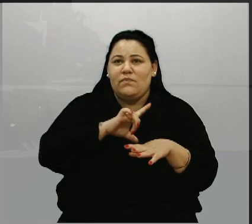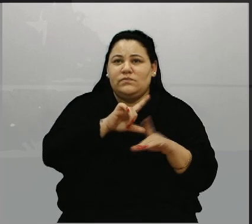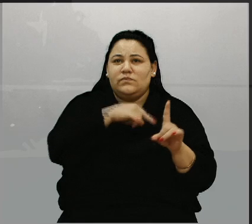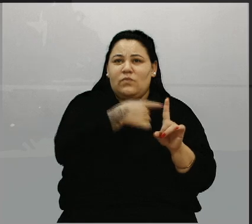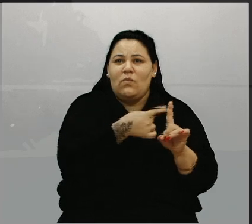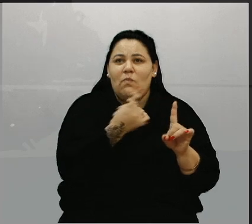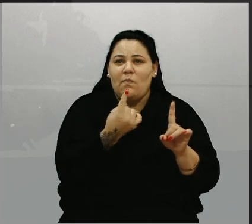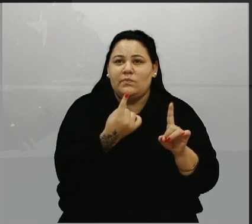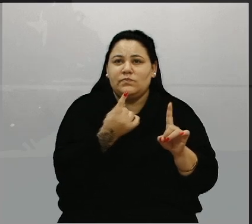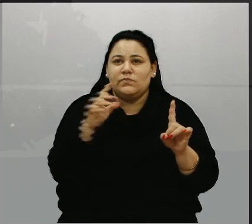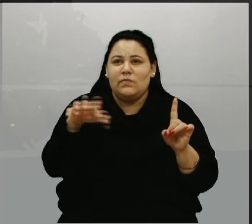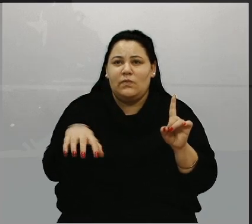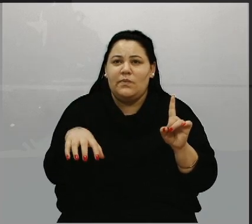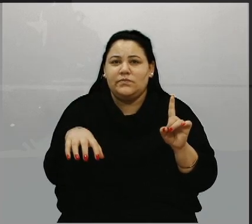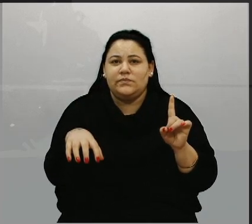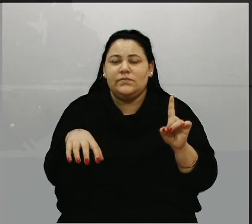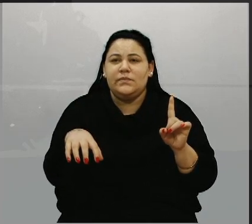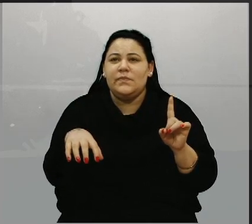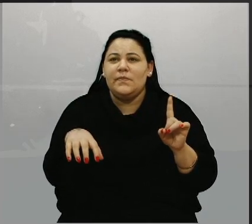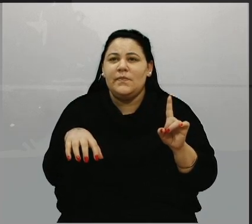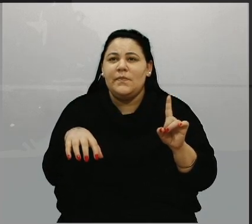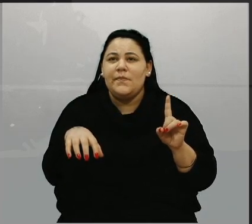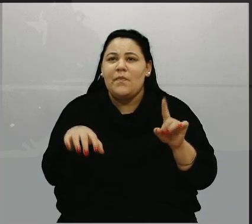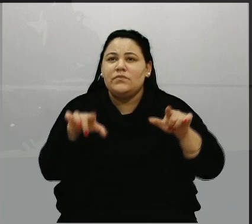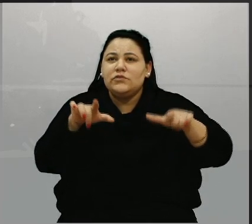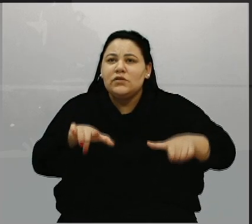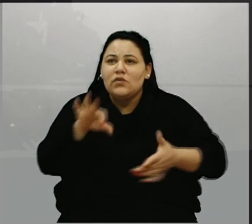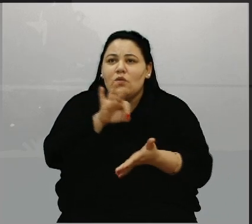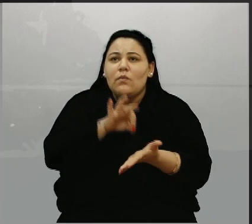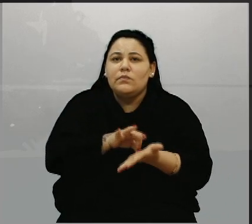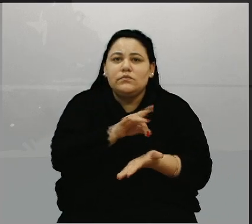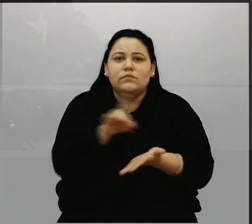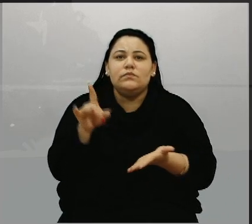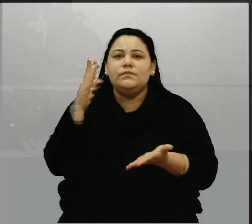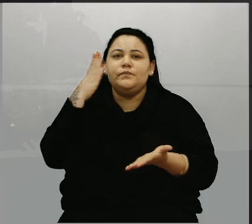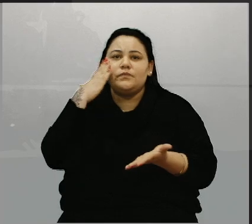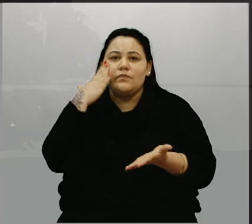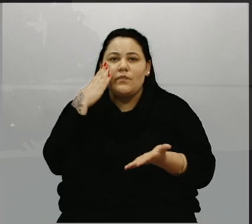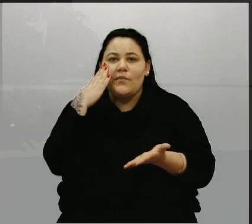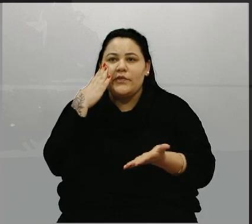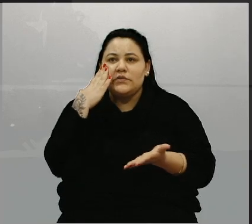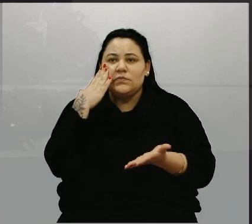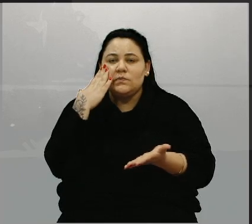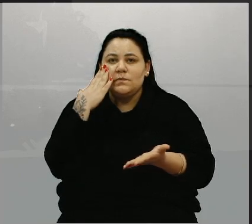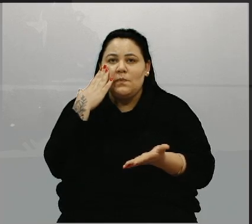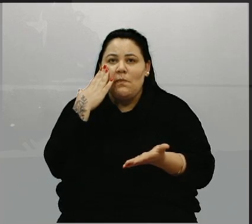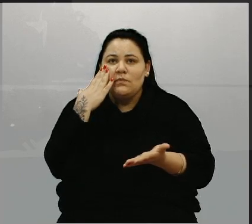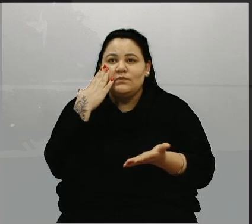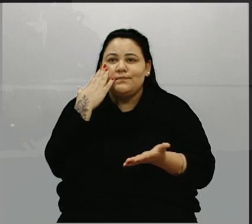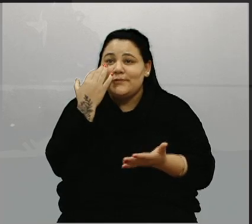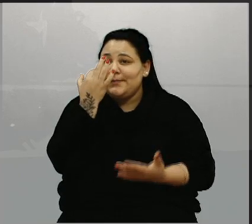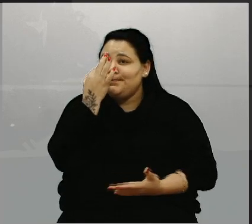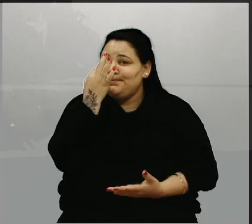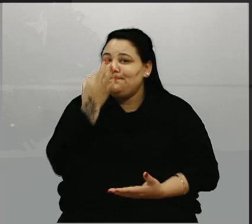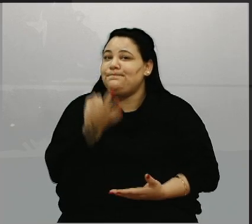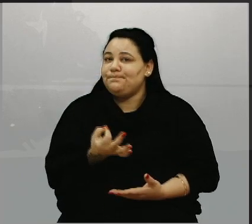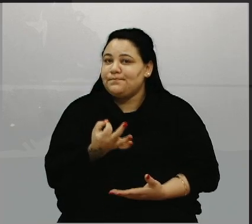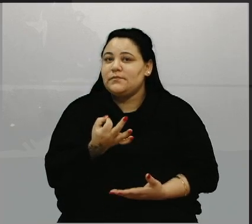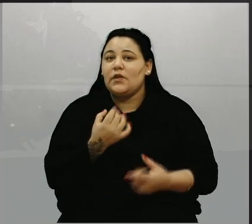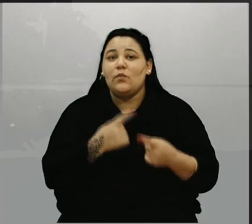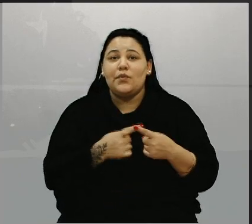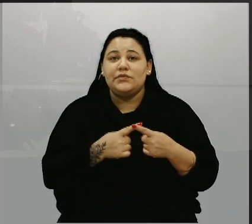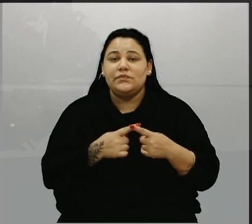aí, ó. Então, para vocês terem noção de onde é essa localização, e é algo que nos chamou muito a atenção, porque